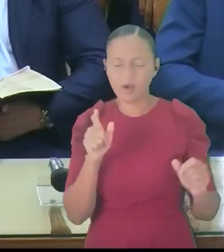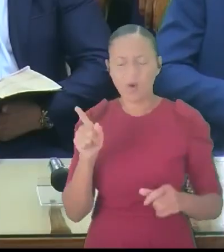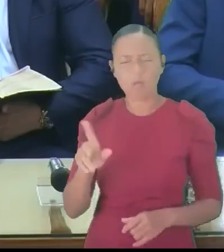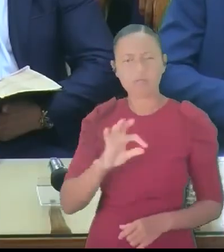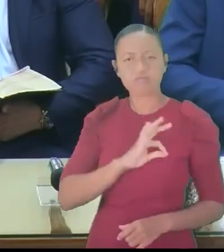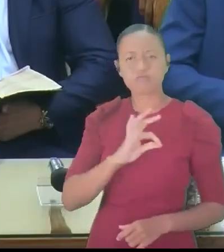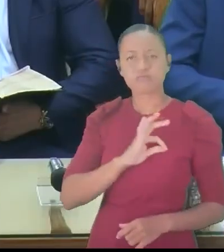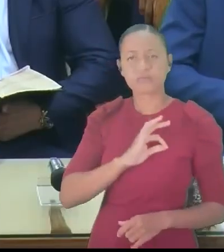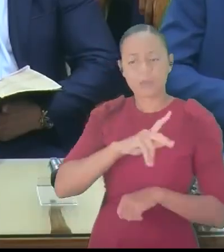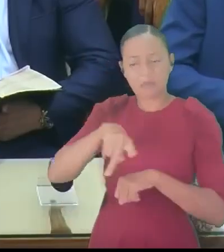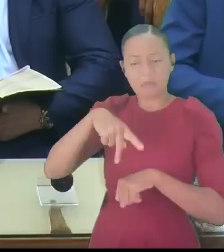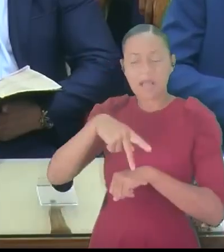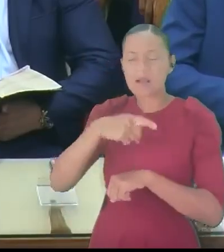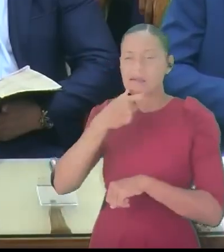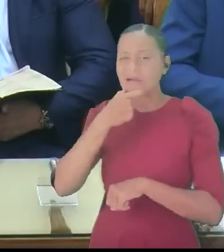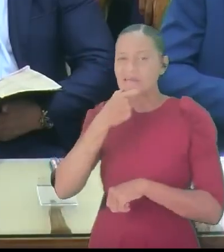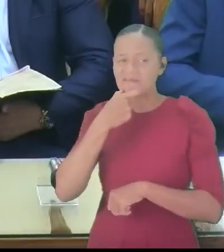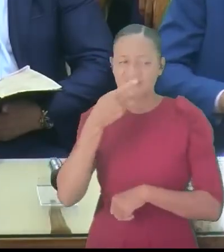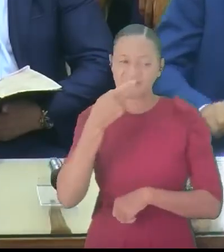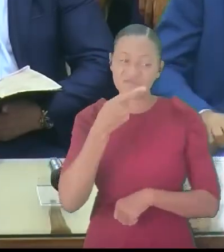discurso de ódio, irmão.